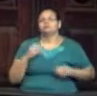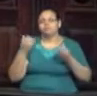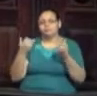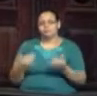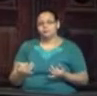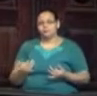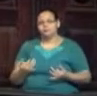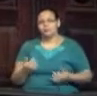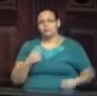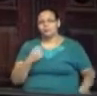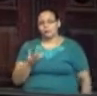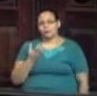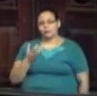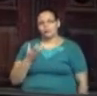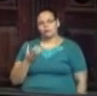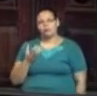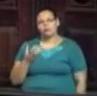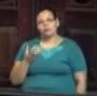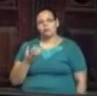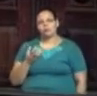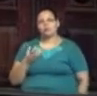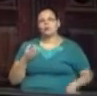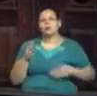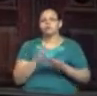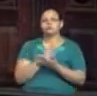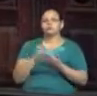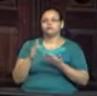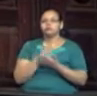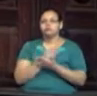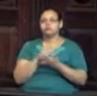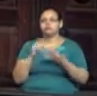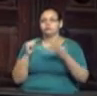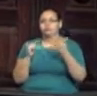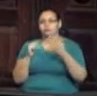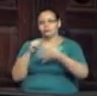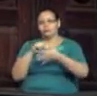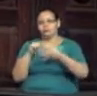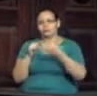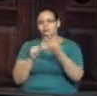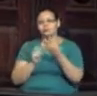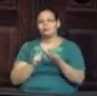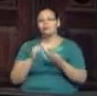Eu quero contribuir com alguns aspectos. Por exemplo,